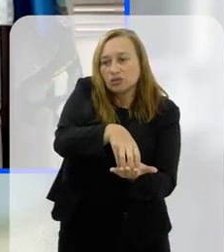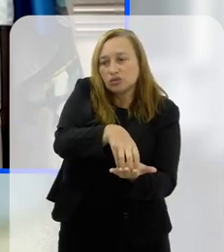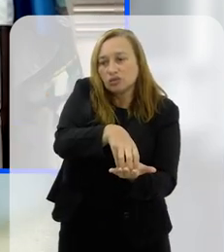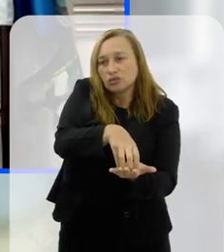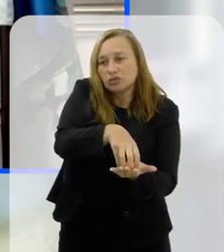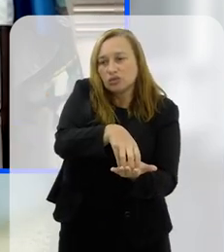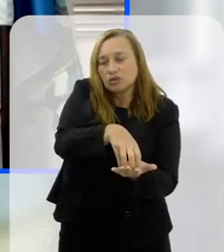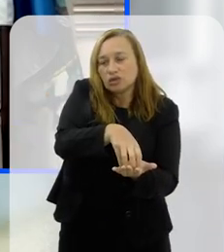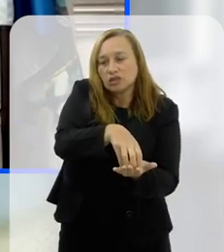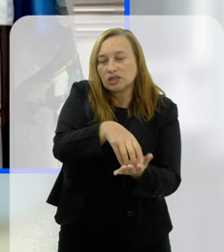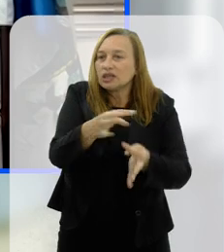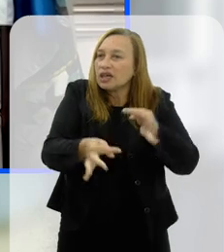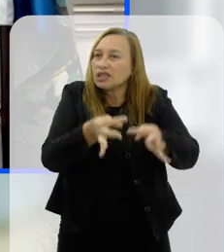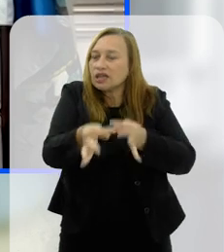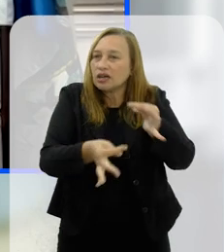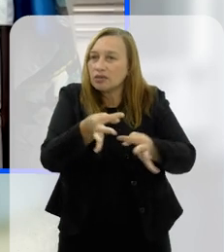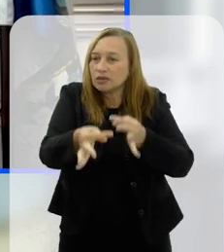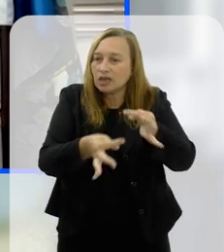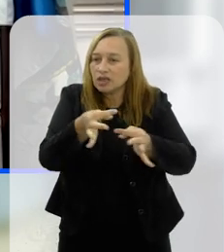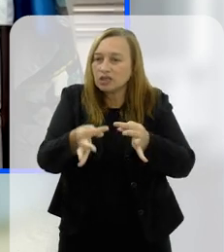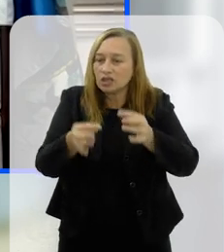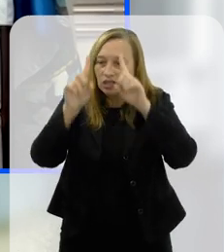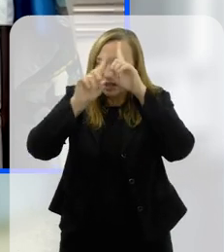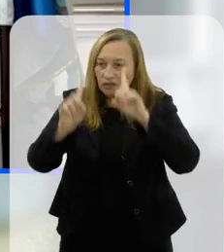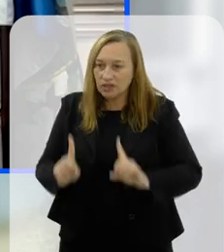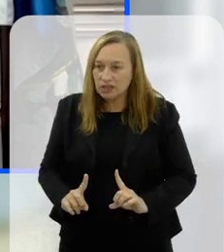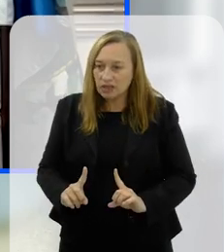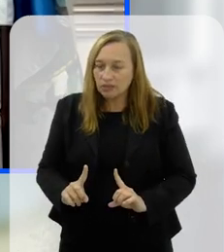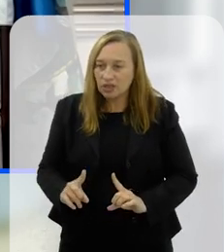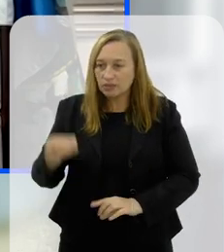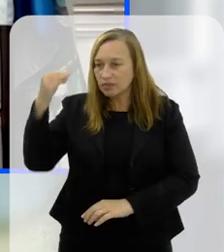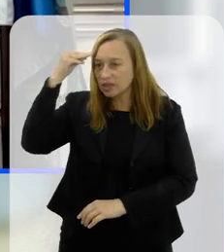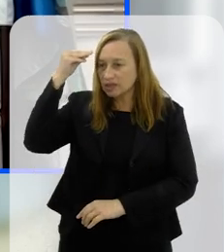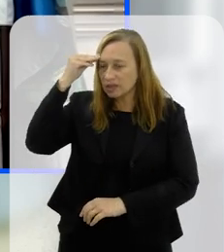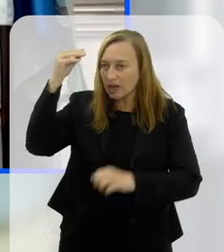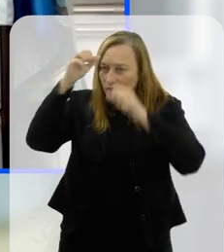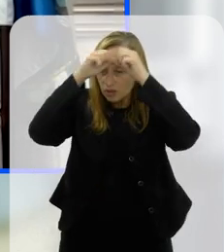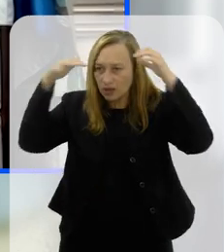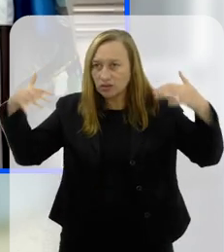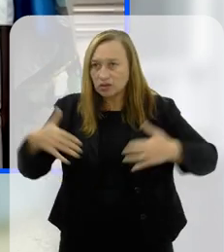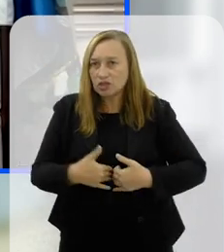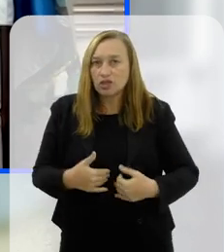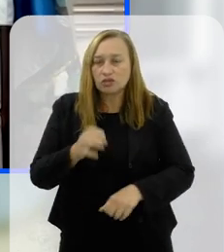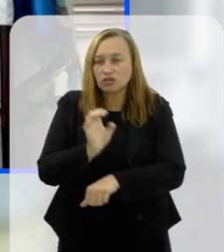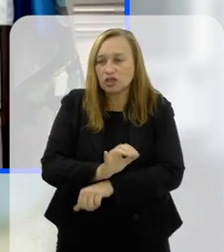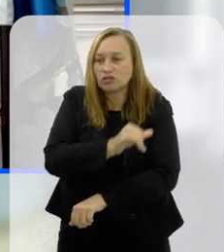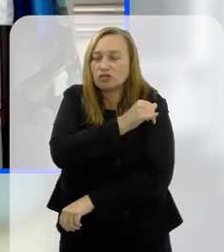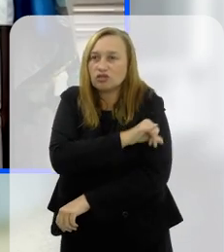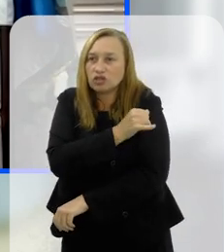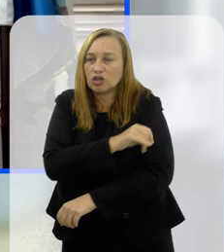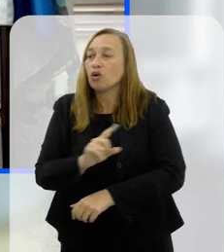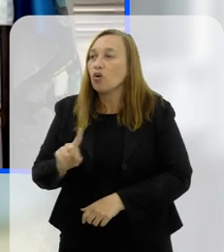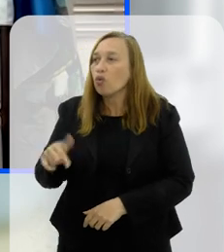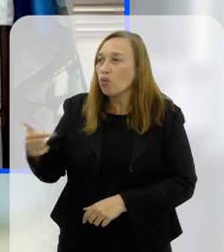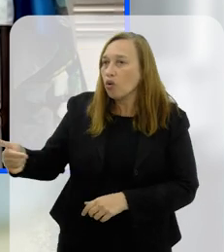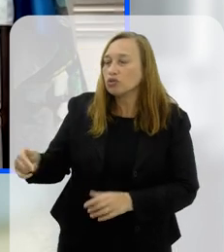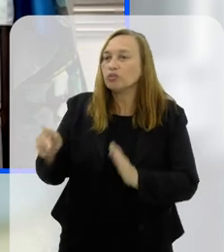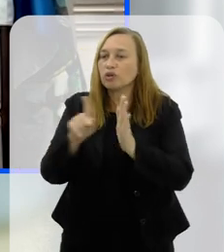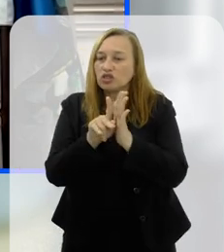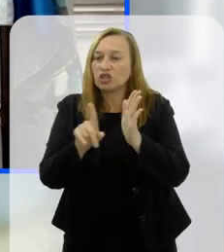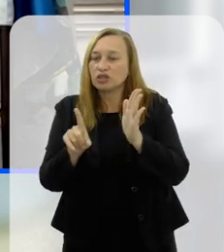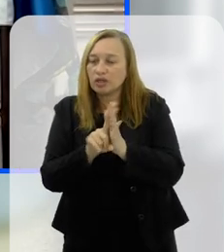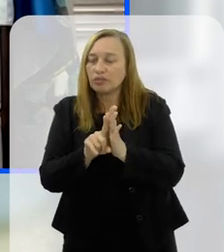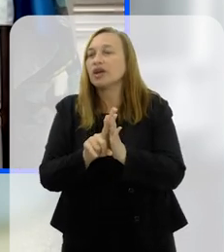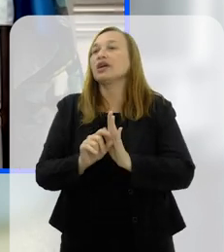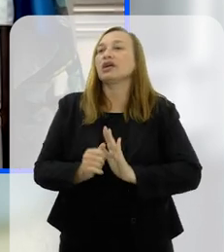reabilitação integral para eh deficientes mentais e autistas no âmbito do Estado do Rio de Janeiro um outro projeto